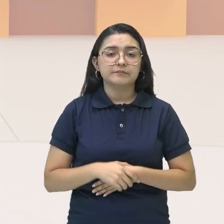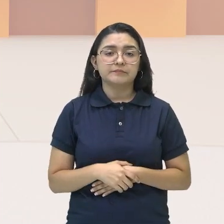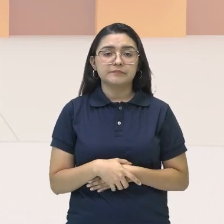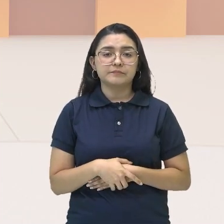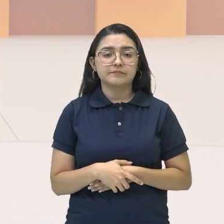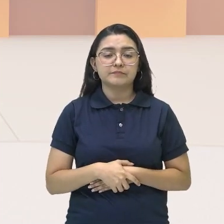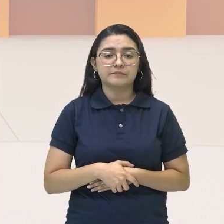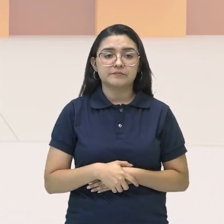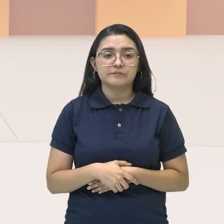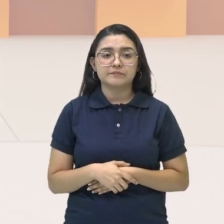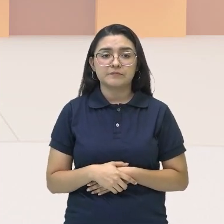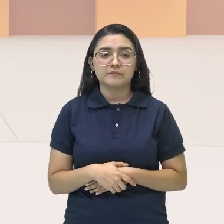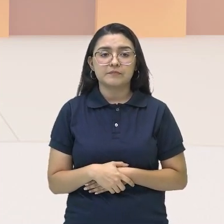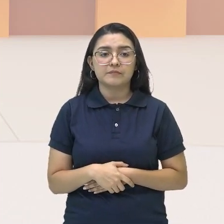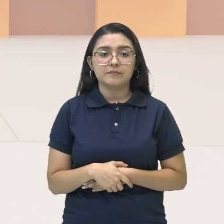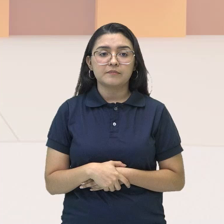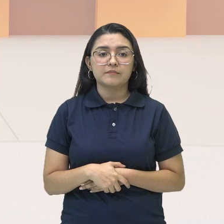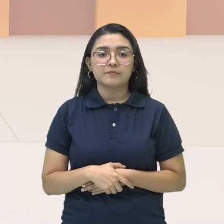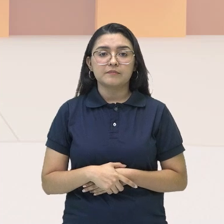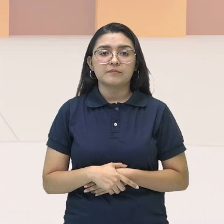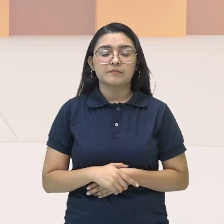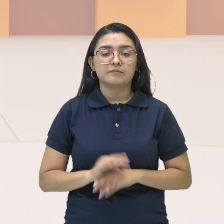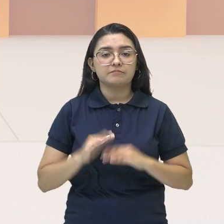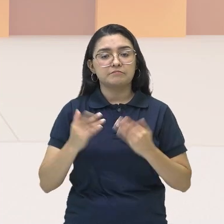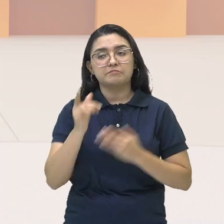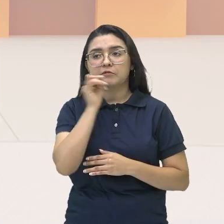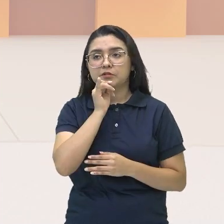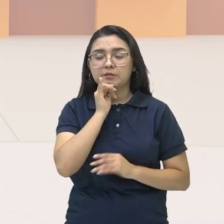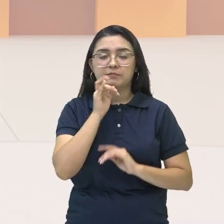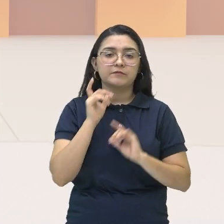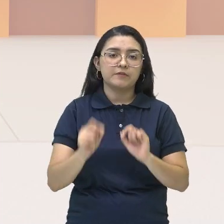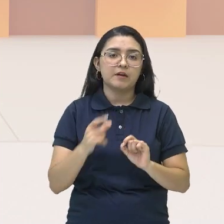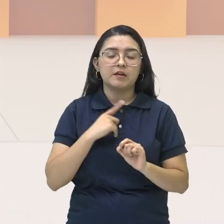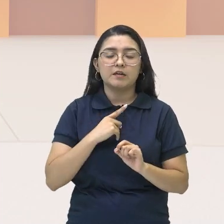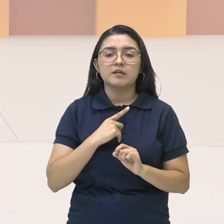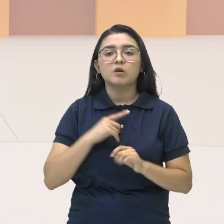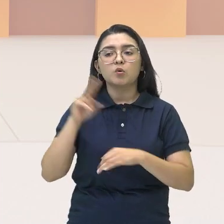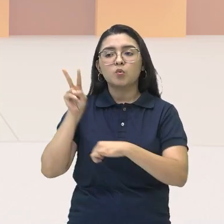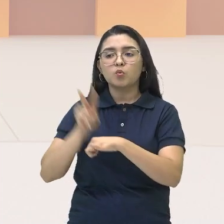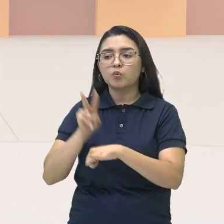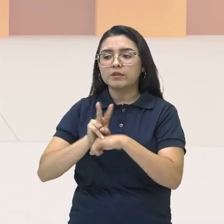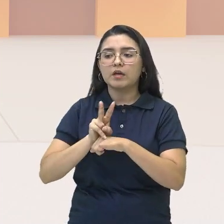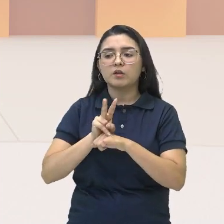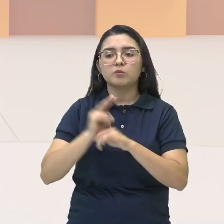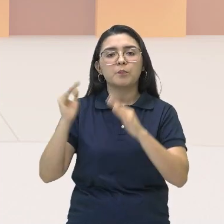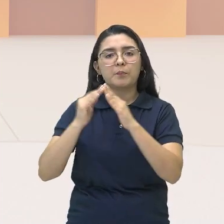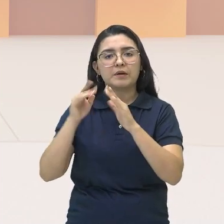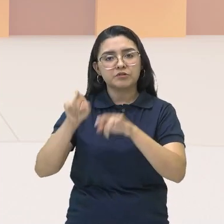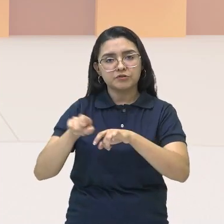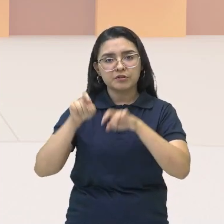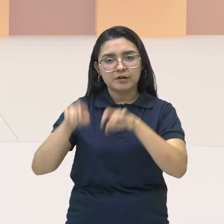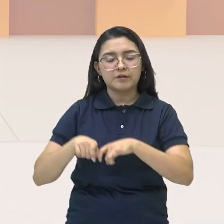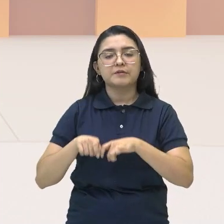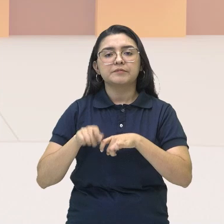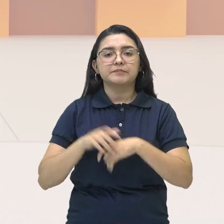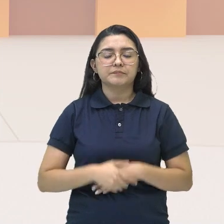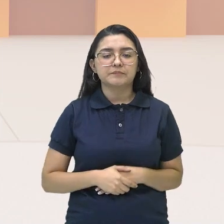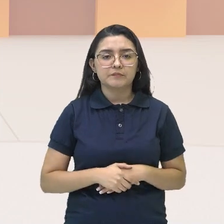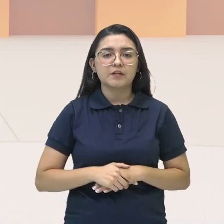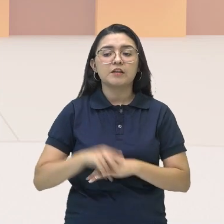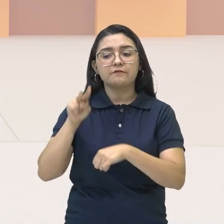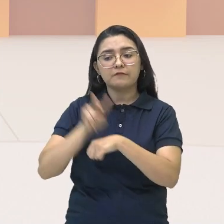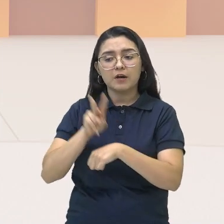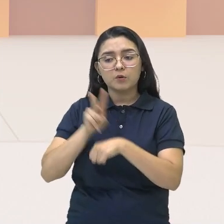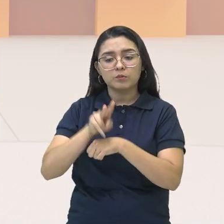vai assumir uma chácara, né, uma fazenda, um sítio, e ele vai cuidar,